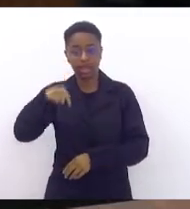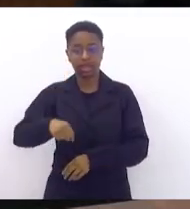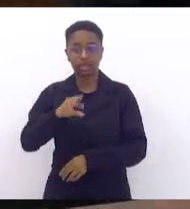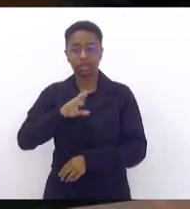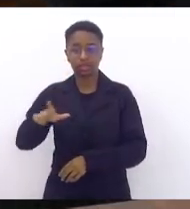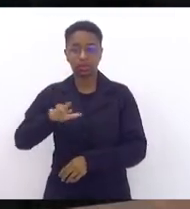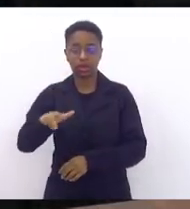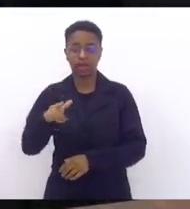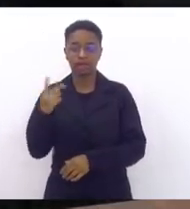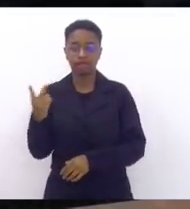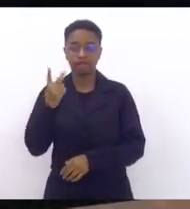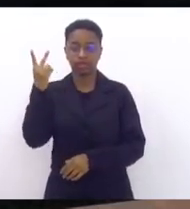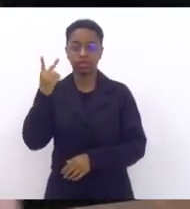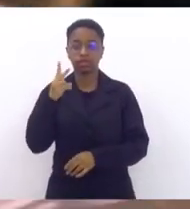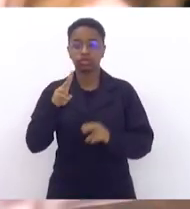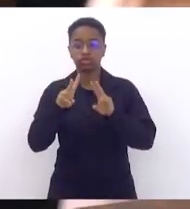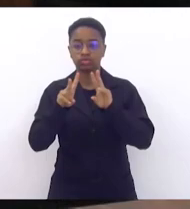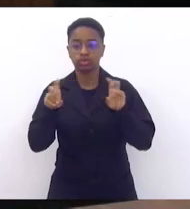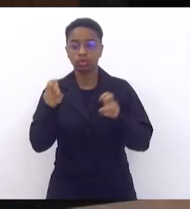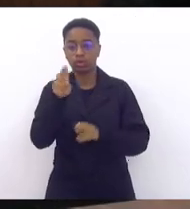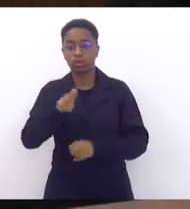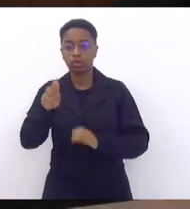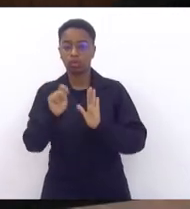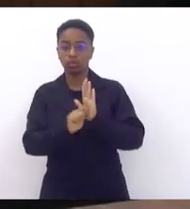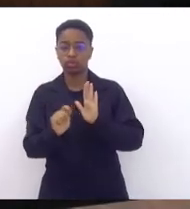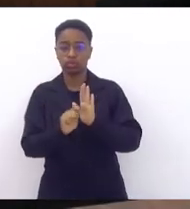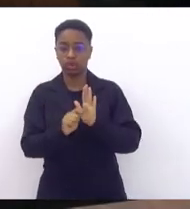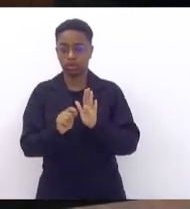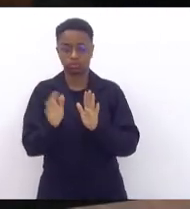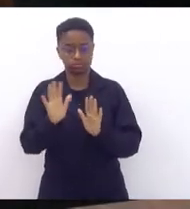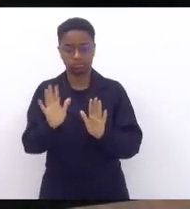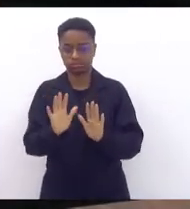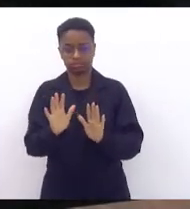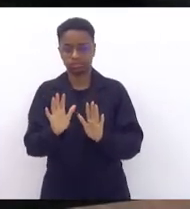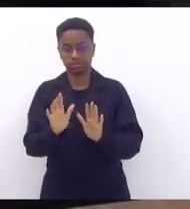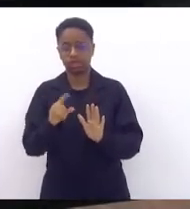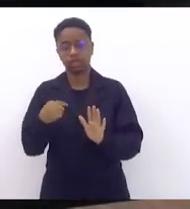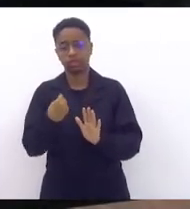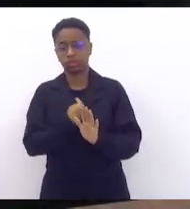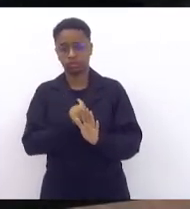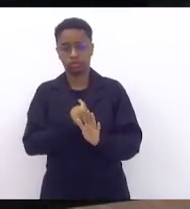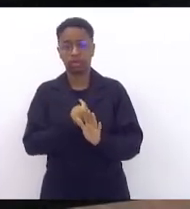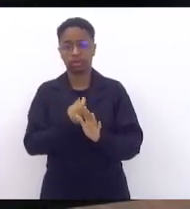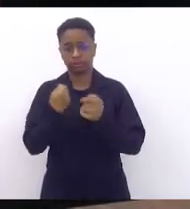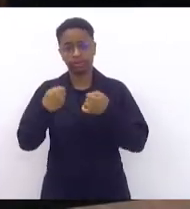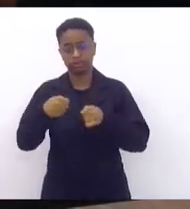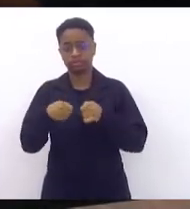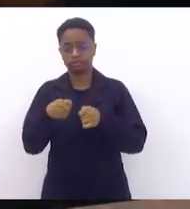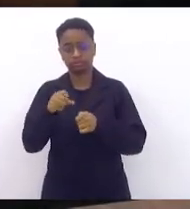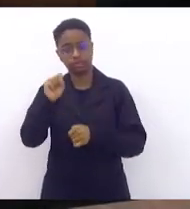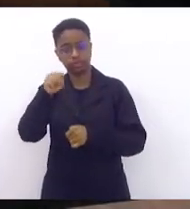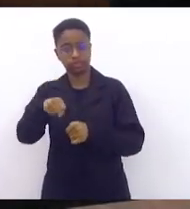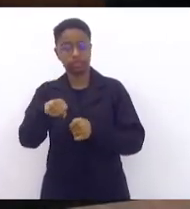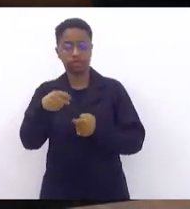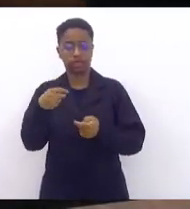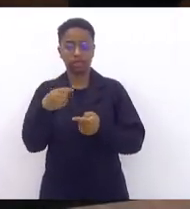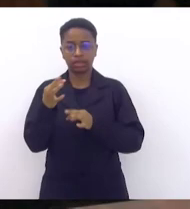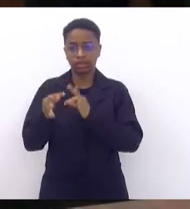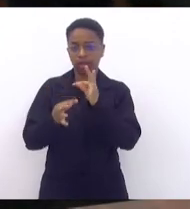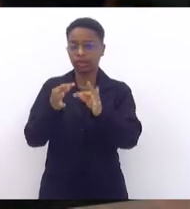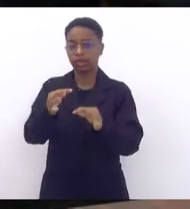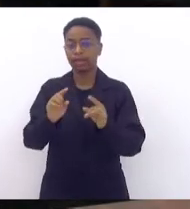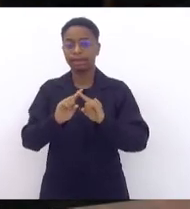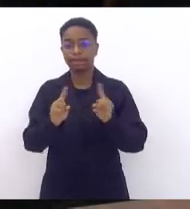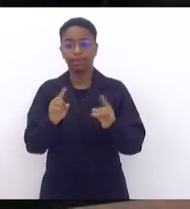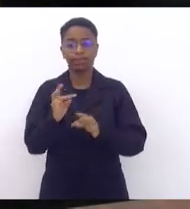uma valorização sobre o uso problemático da droga. De maneira nenhuma, óbvio que não, precisa ser tratado. Mas esse tratamento